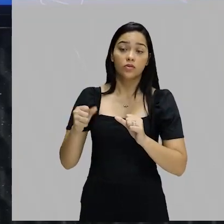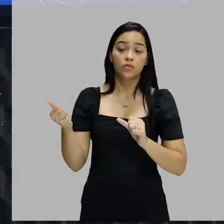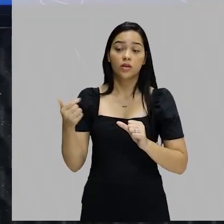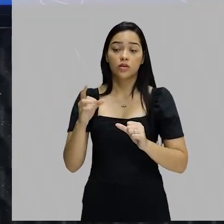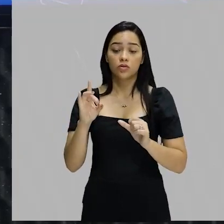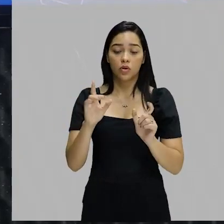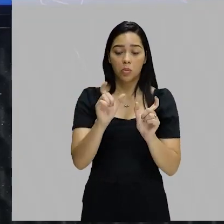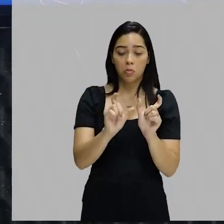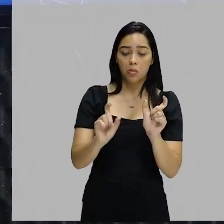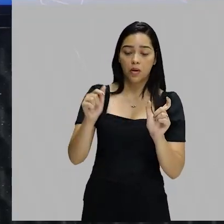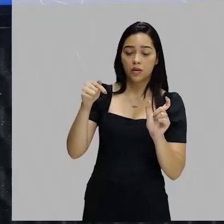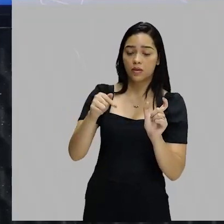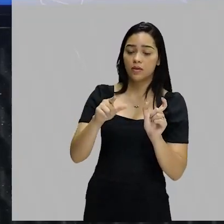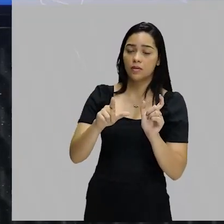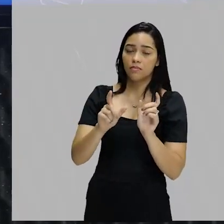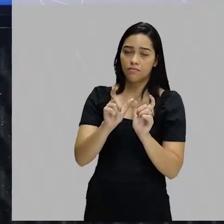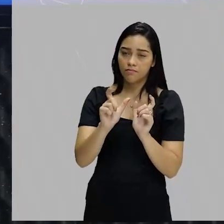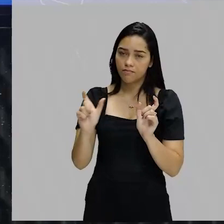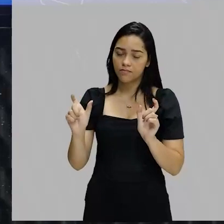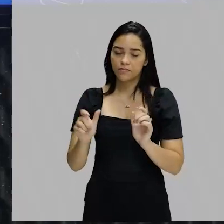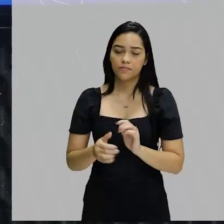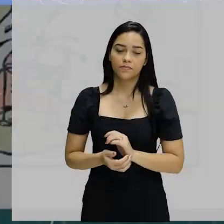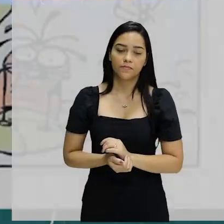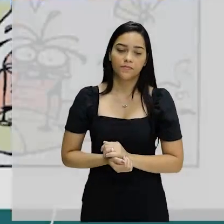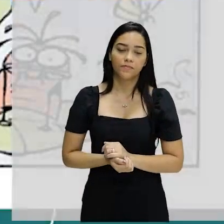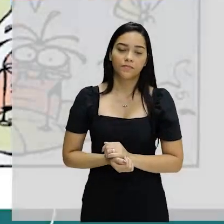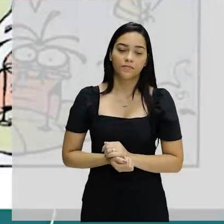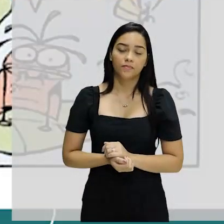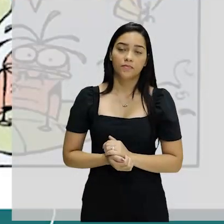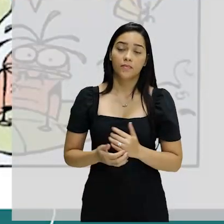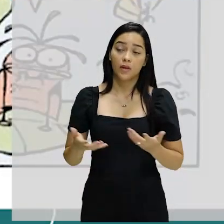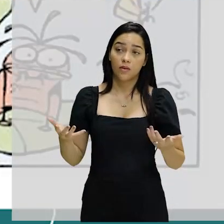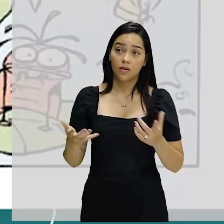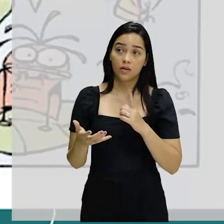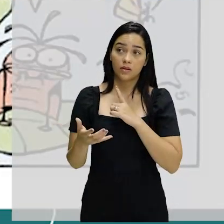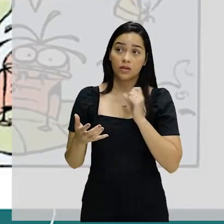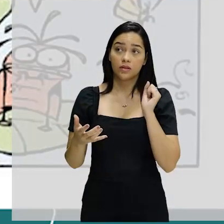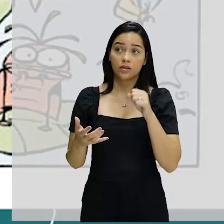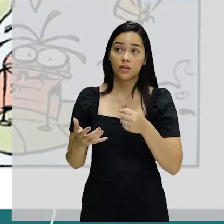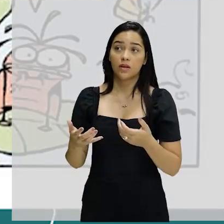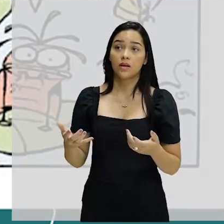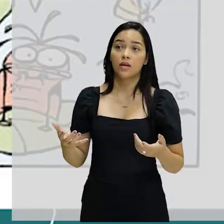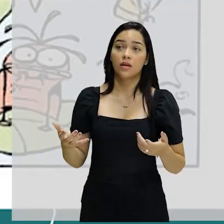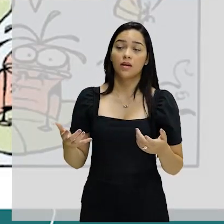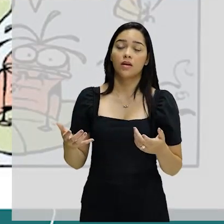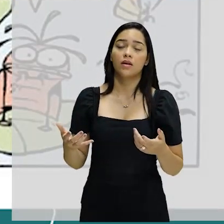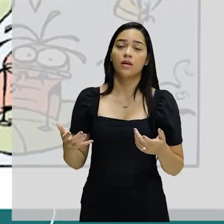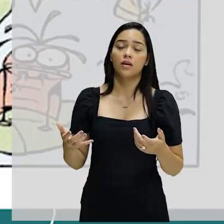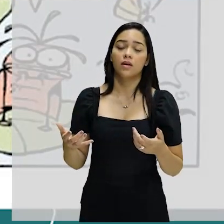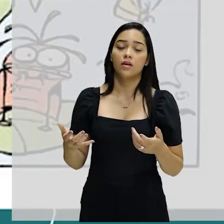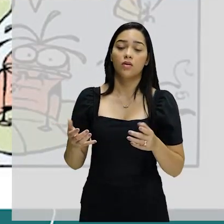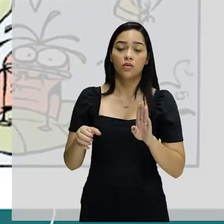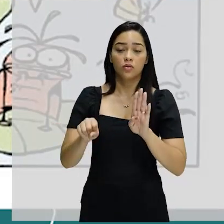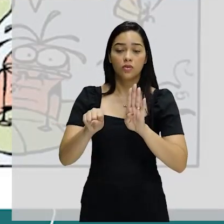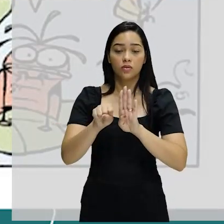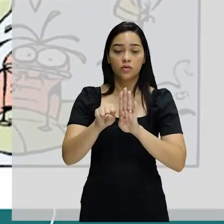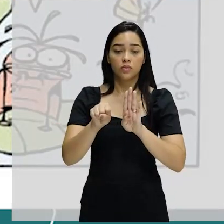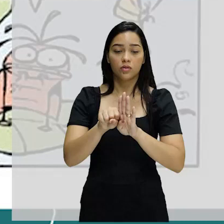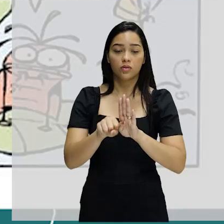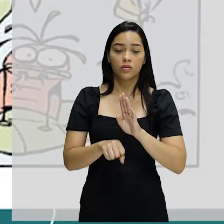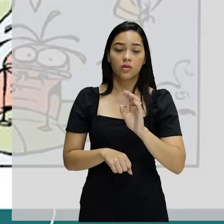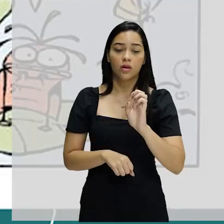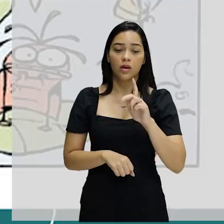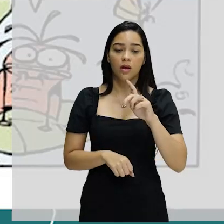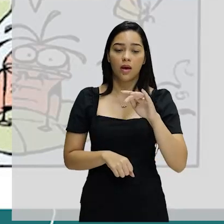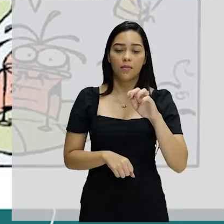a terminação das palavras. Vamos agora ver um pouquinho sobre, continuando, os substantivos epiceno,